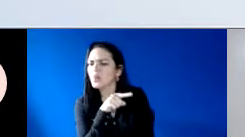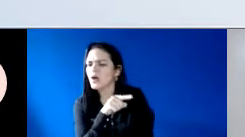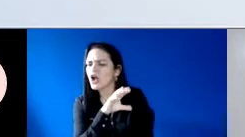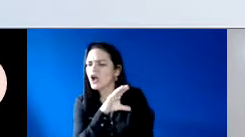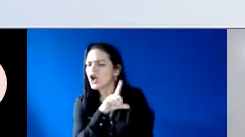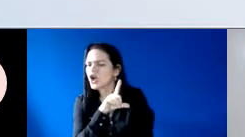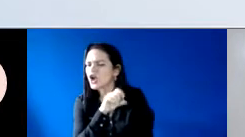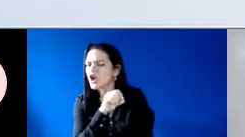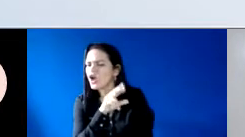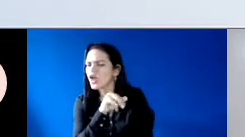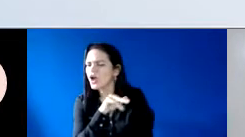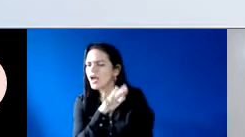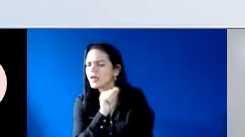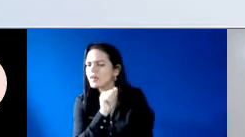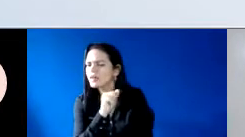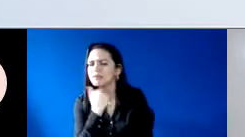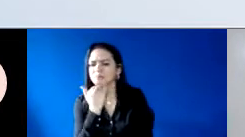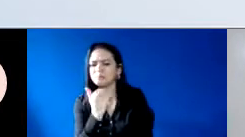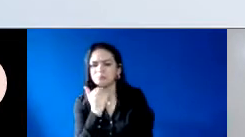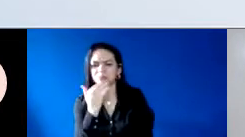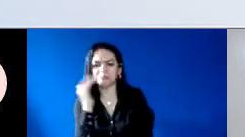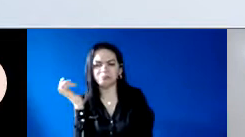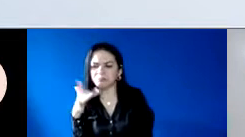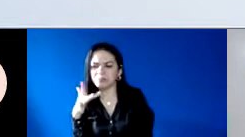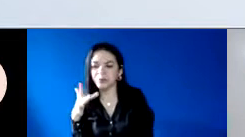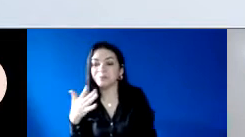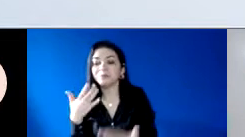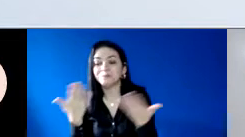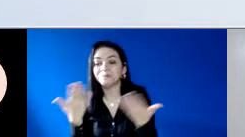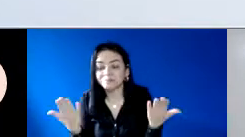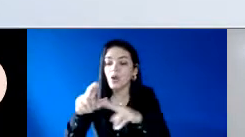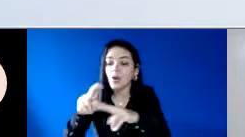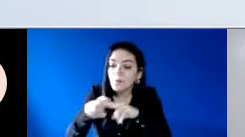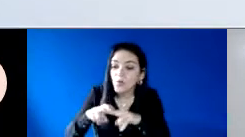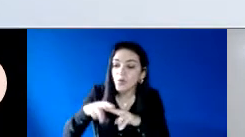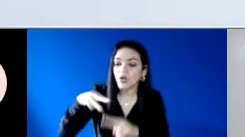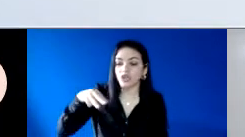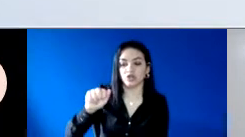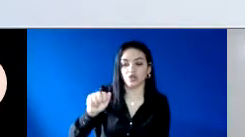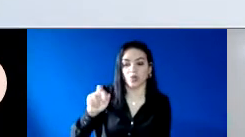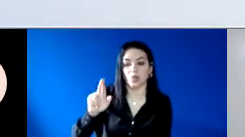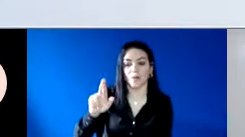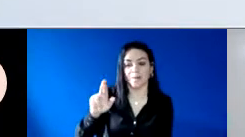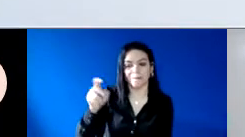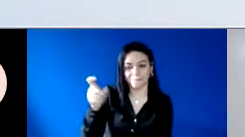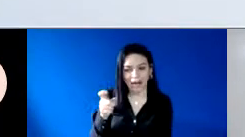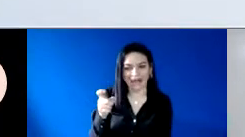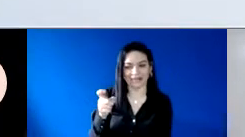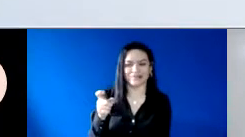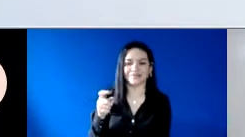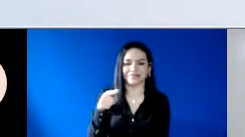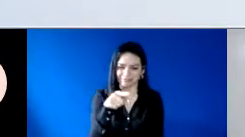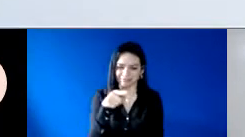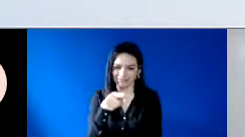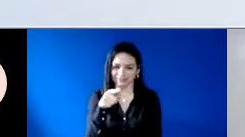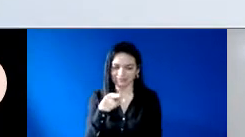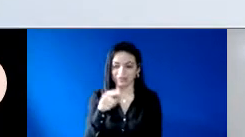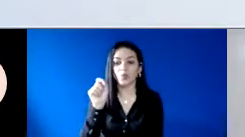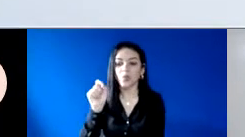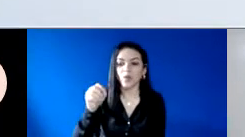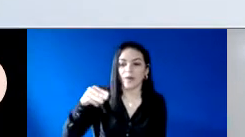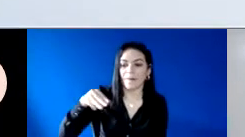nada? Por isso que o Marx é atual, né? E eu não estou falando aqui do Marx comunista, do Marx socialista, estou falando do Marx